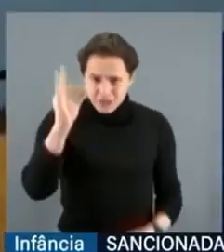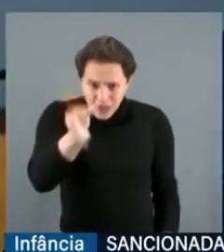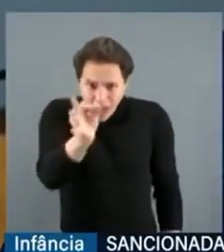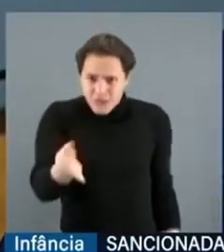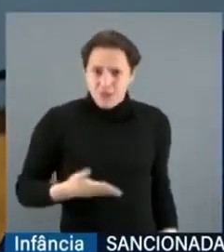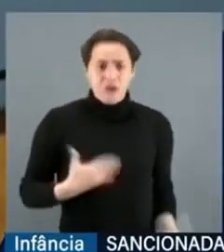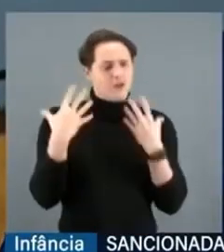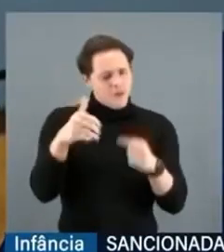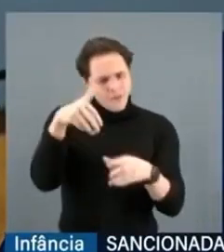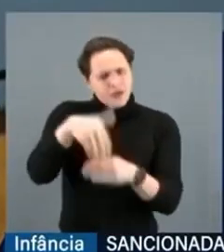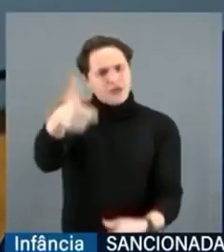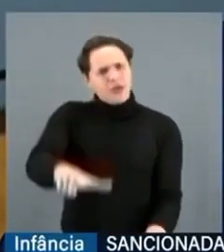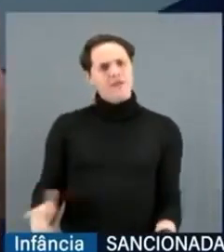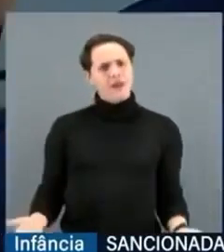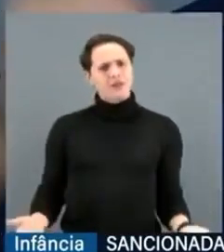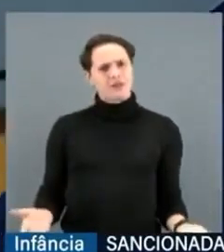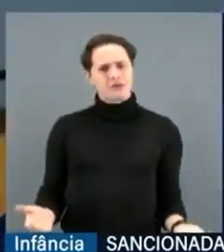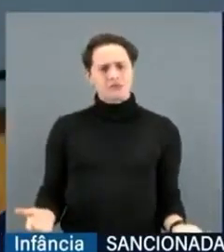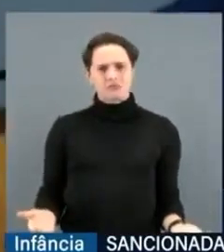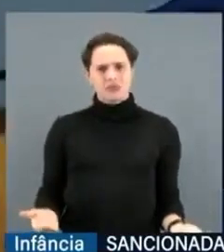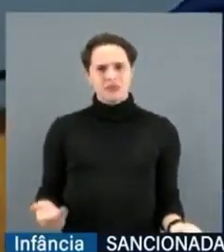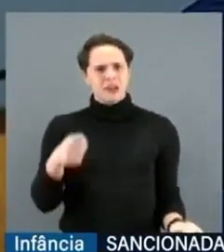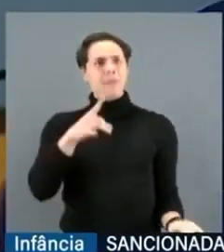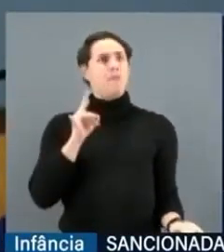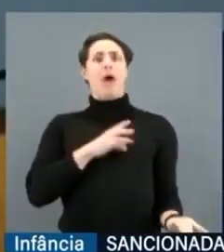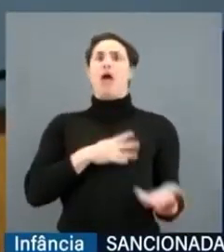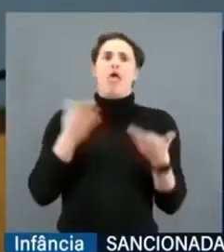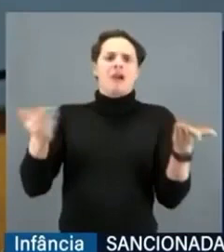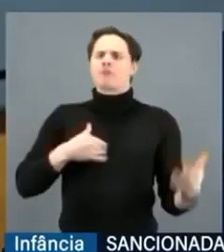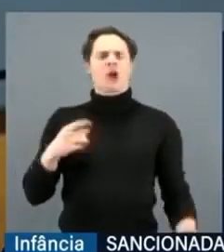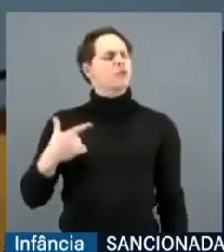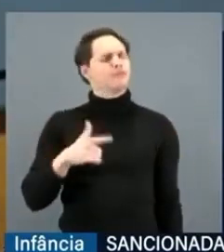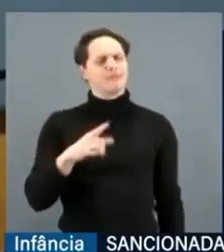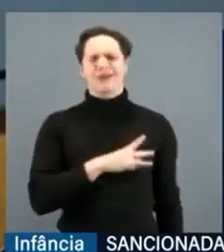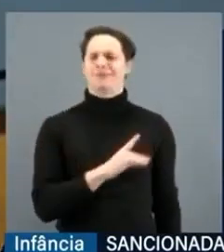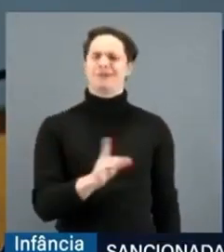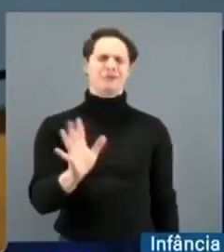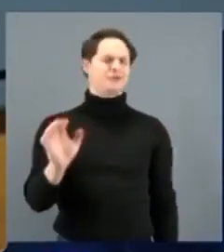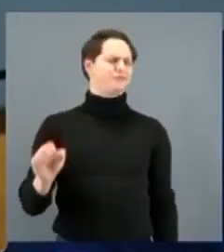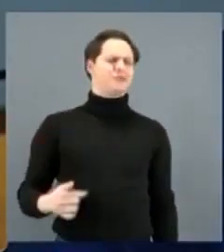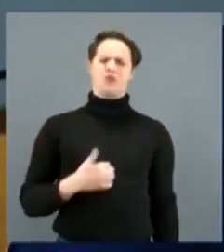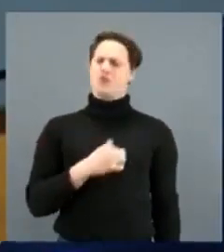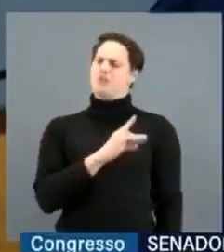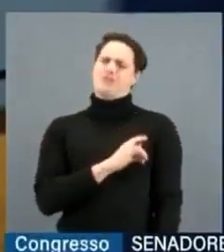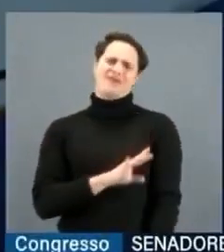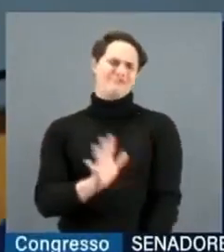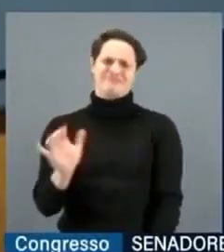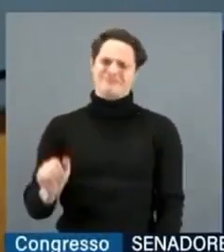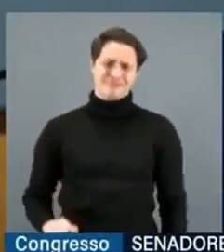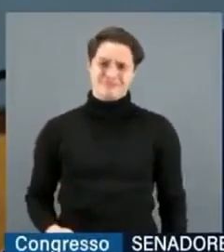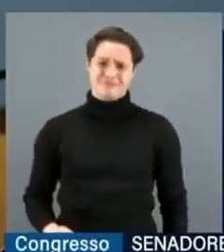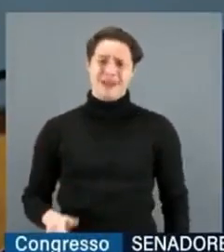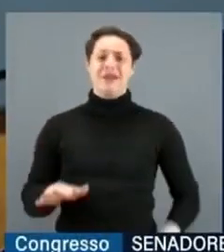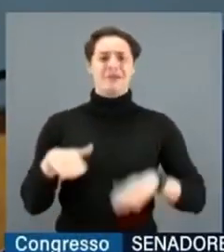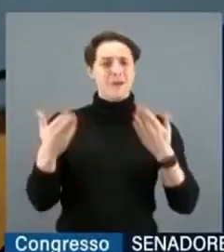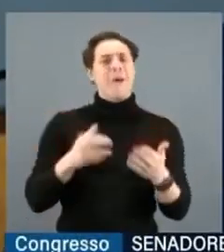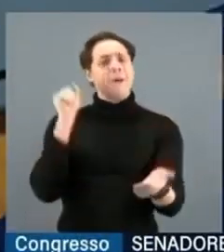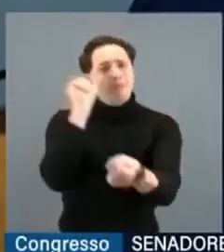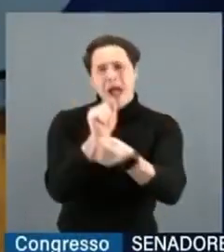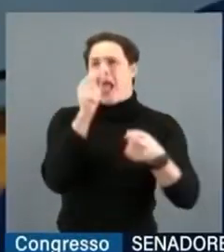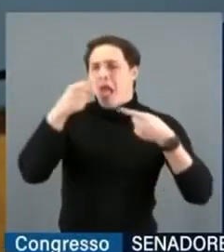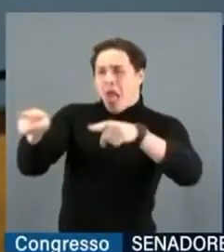Vão pra eleição novamente. Que medo é esse? Eu não tenho medo, não. Eu não tenho medo nenhum. Então pare de ficar perseguindo o presidente